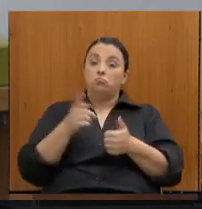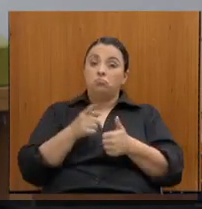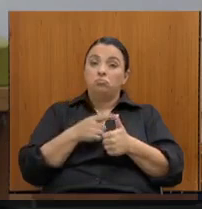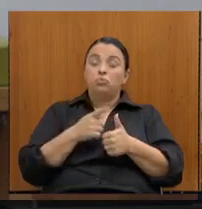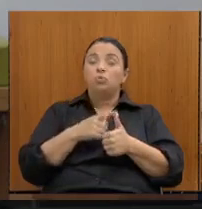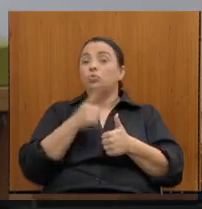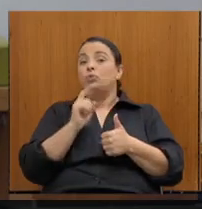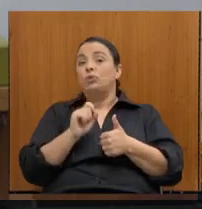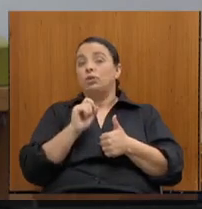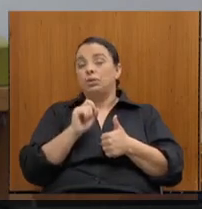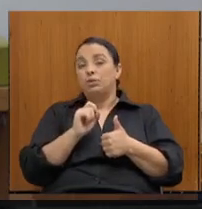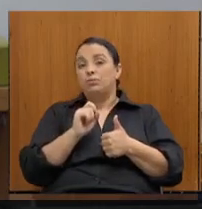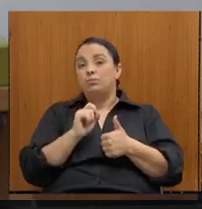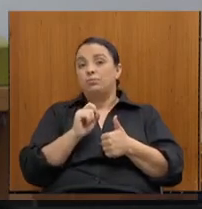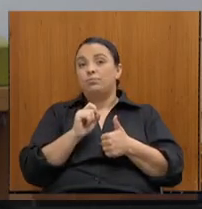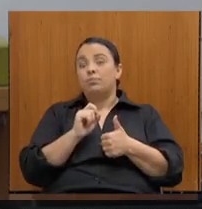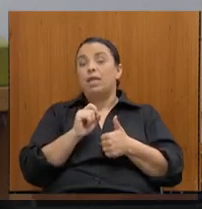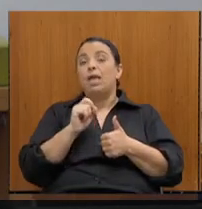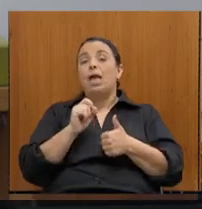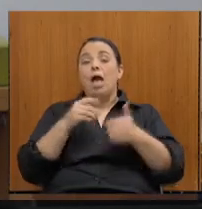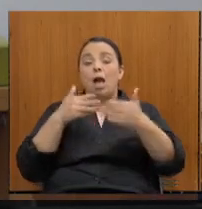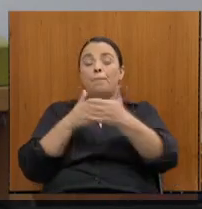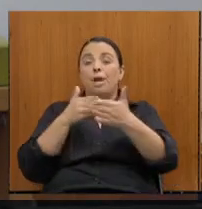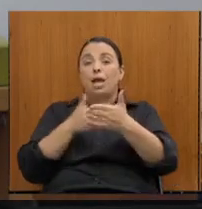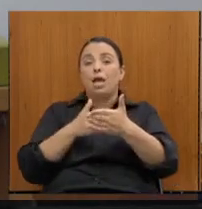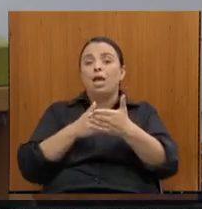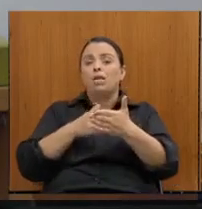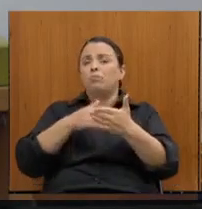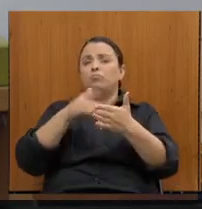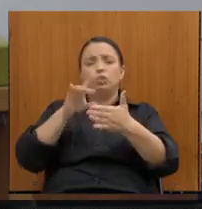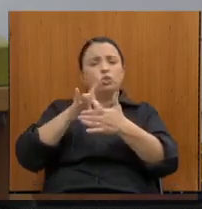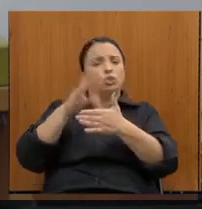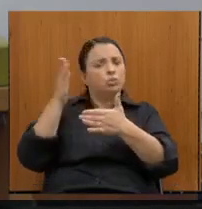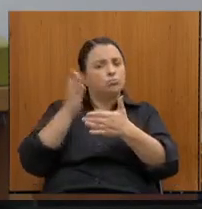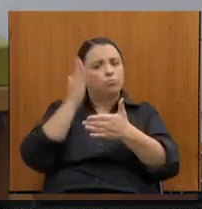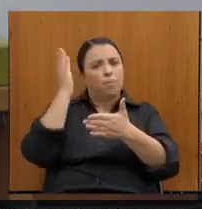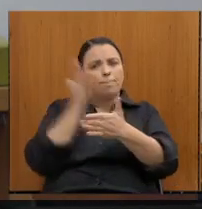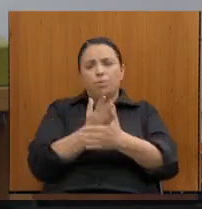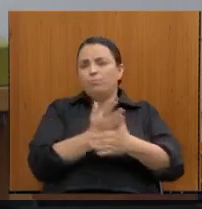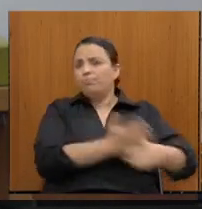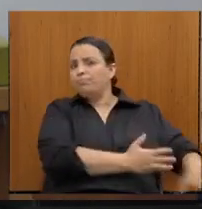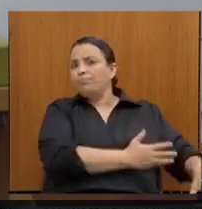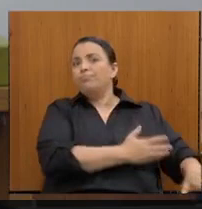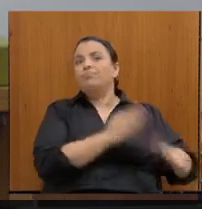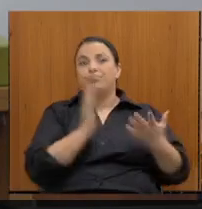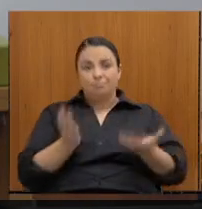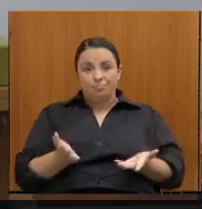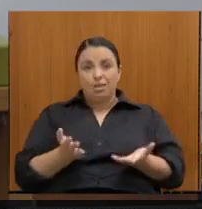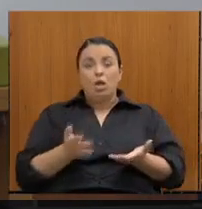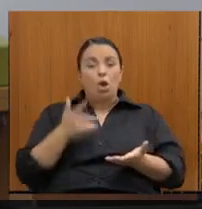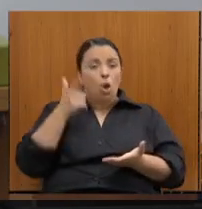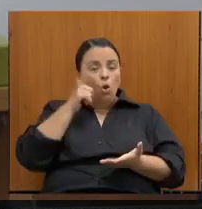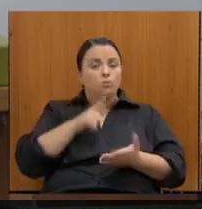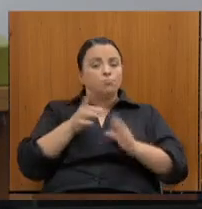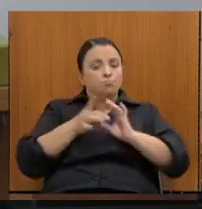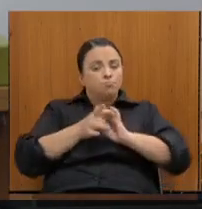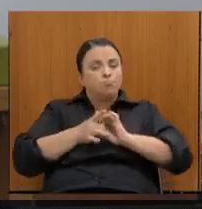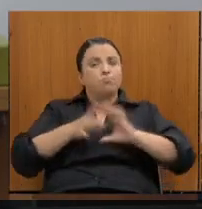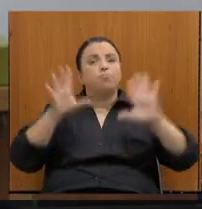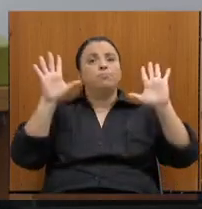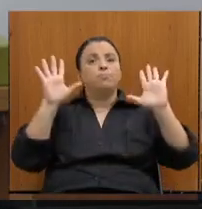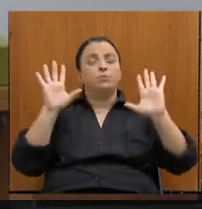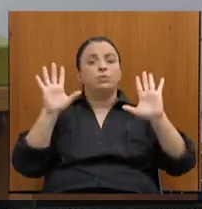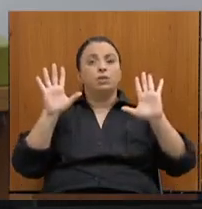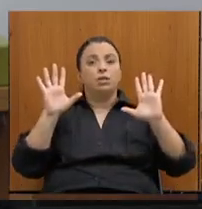entrantes ausência de isso tudo tira o apetite dos novos entrantes que trazem o